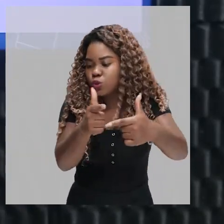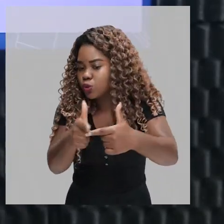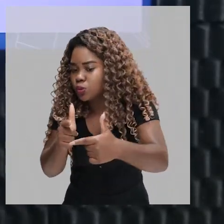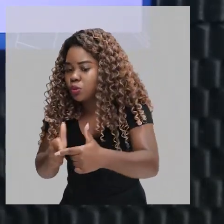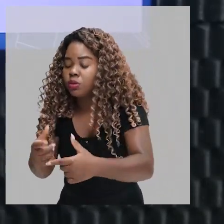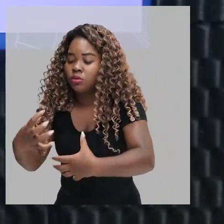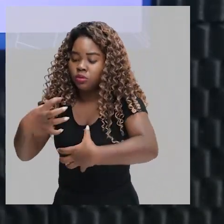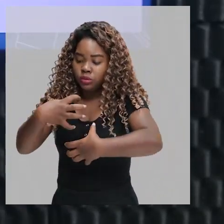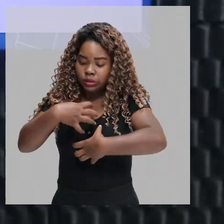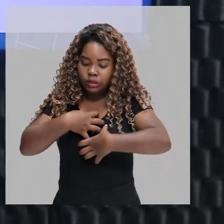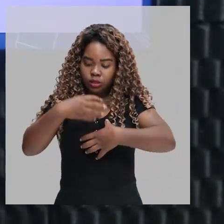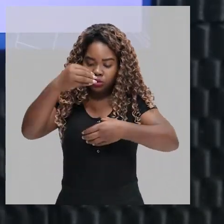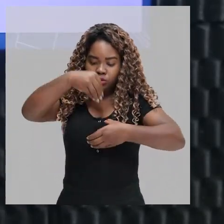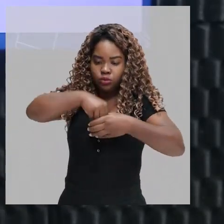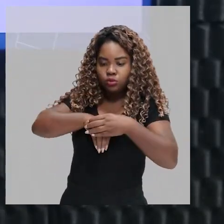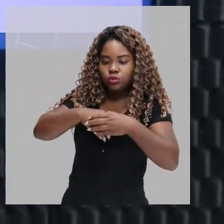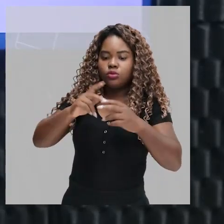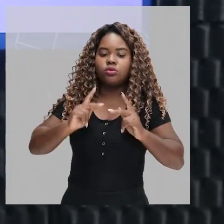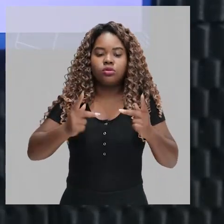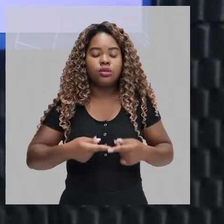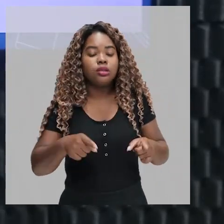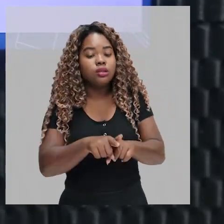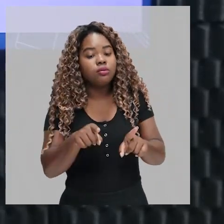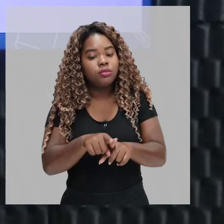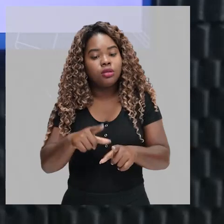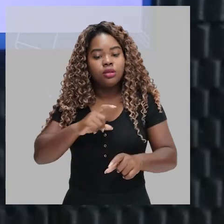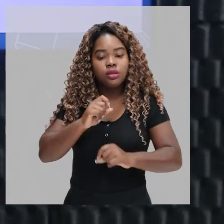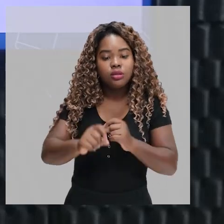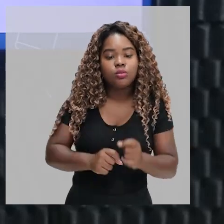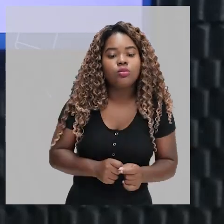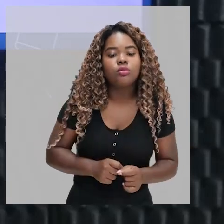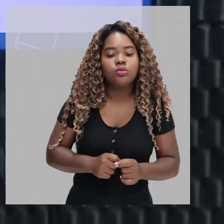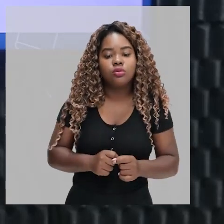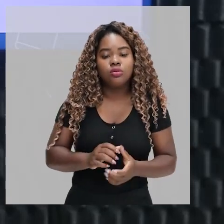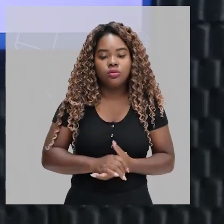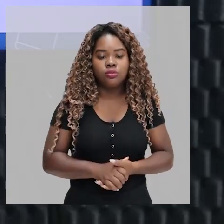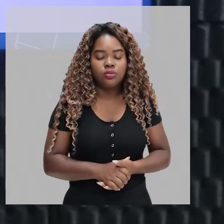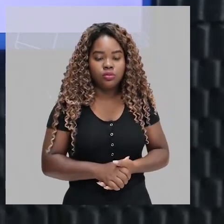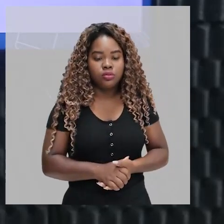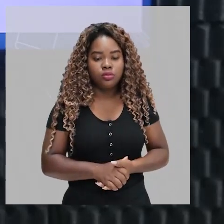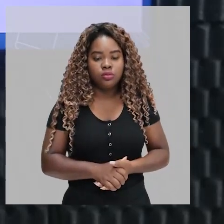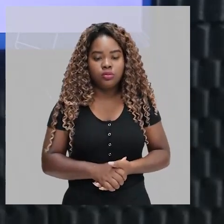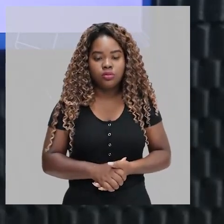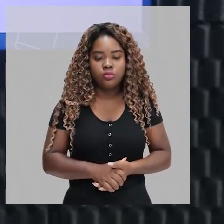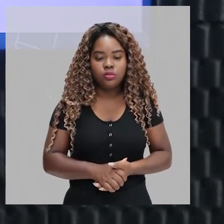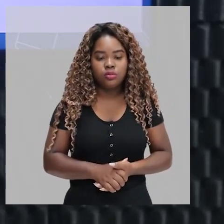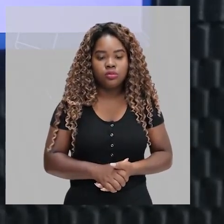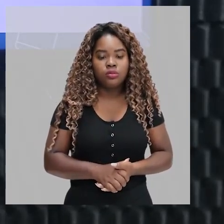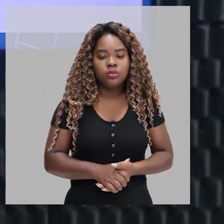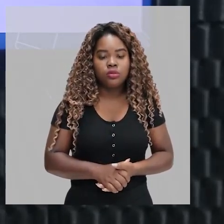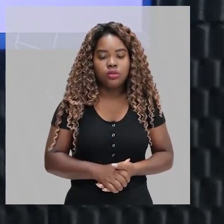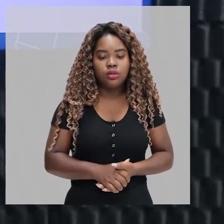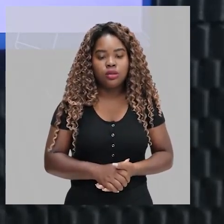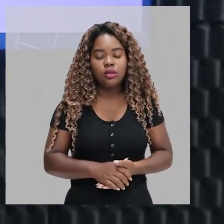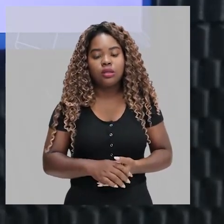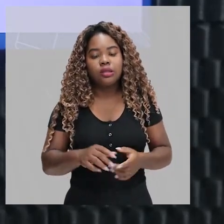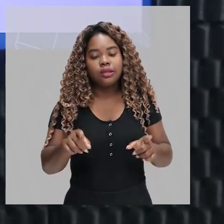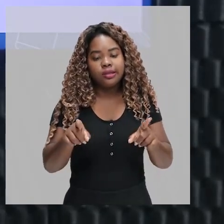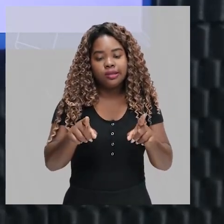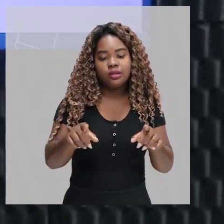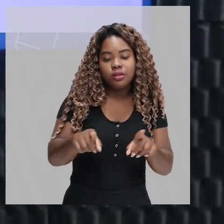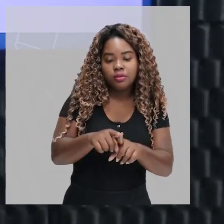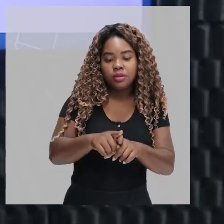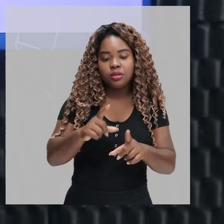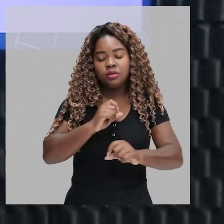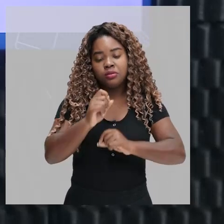caos interior do ser humano e aí o nacionalismo é tudo isso a gente já falou sentimentalismo fica sobre